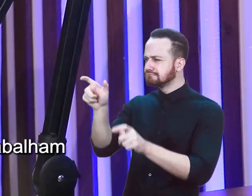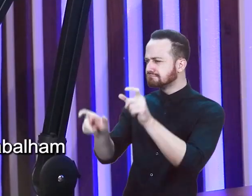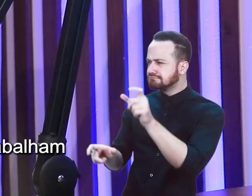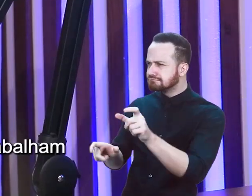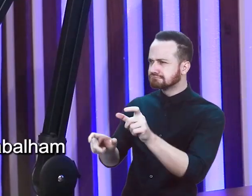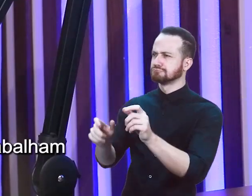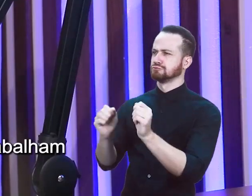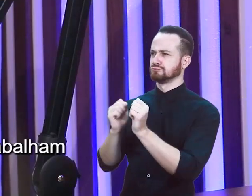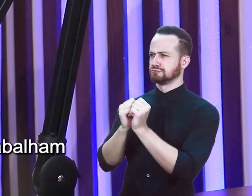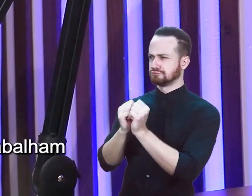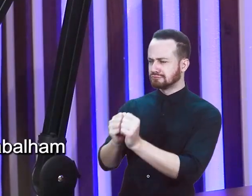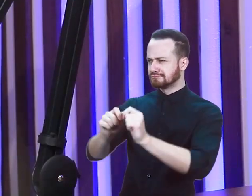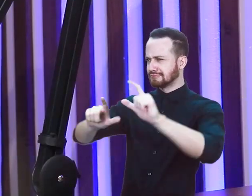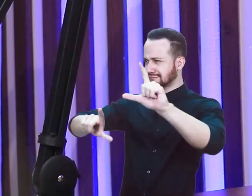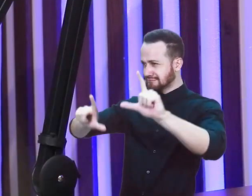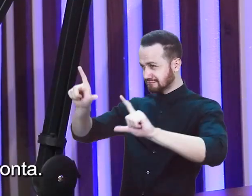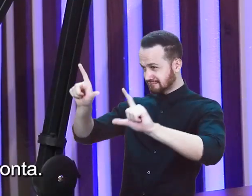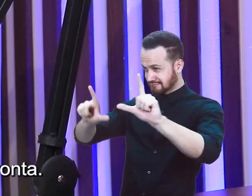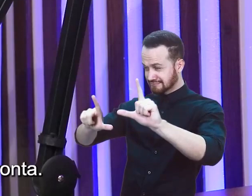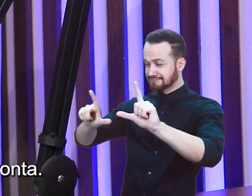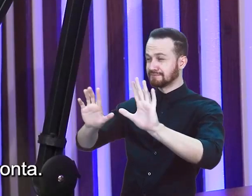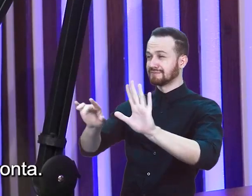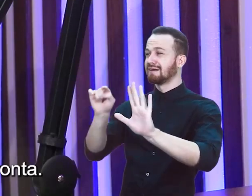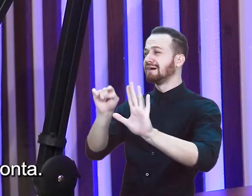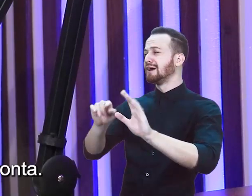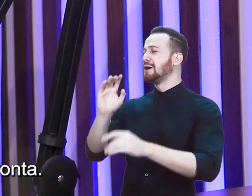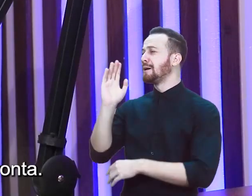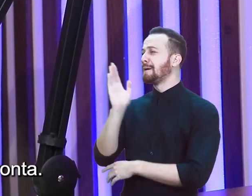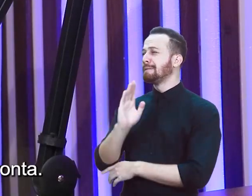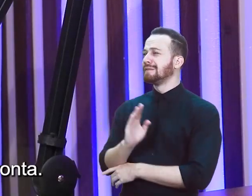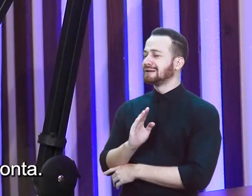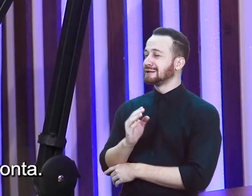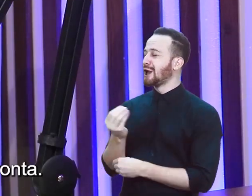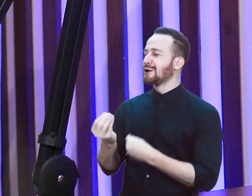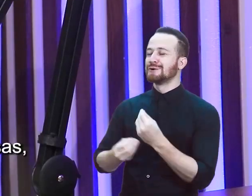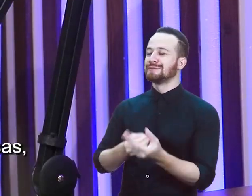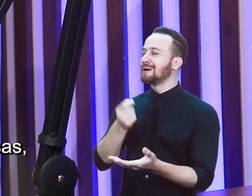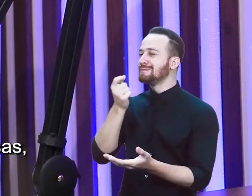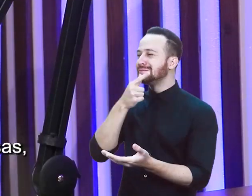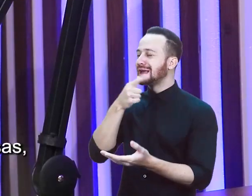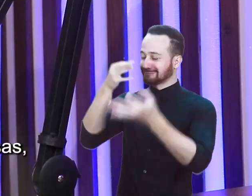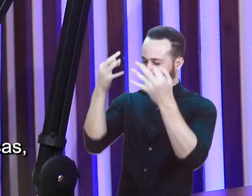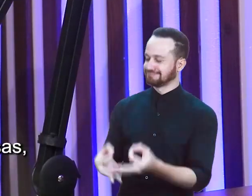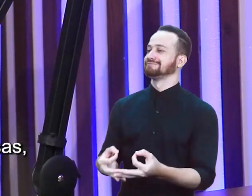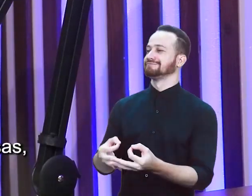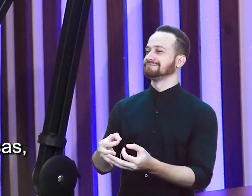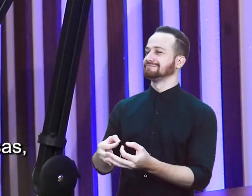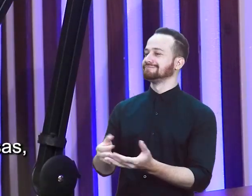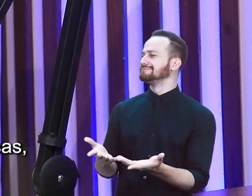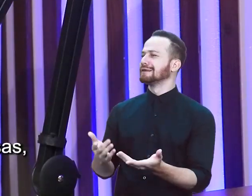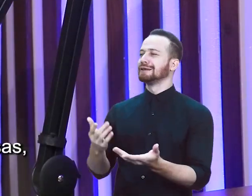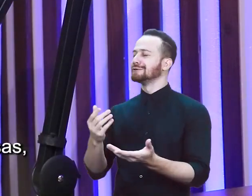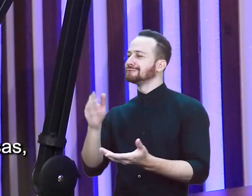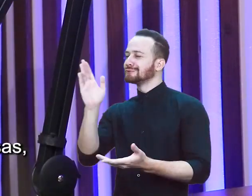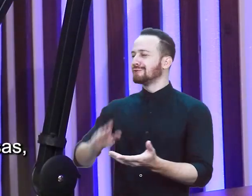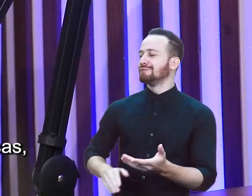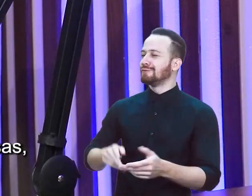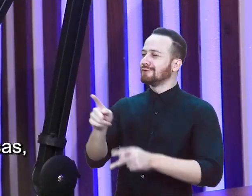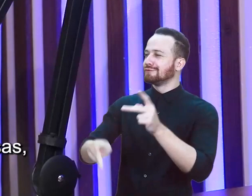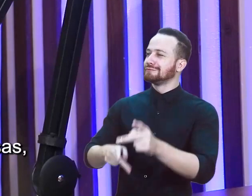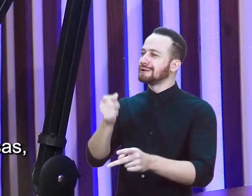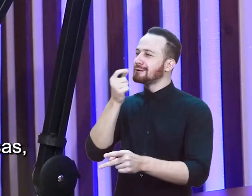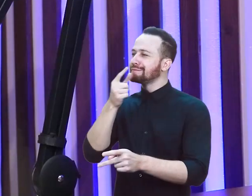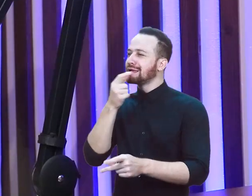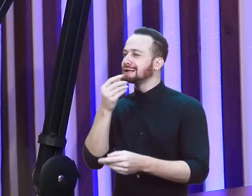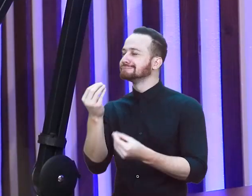pessoas que trabalham na televisão, que o Brasil é o país da piada pronta. O brasileiro faz piada com coisas,